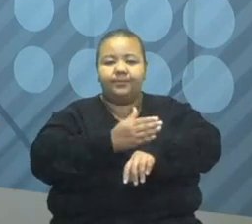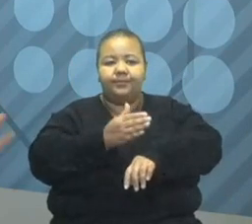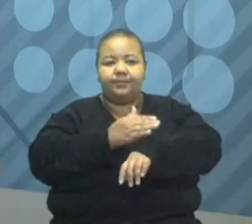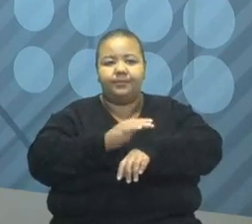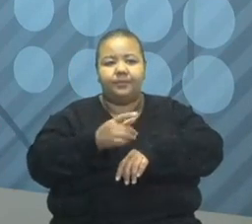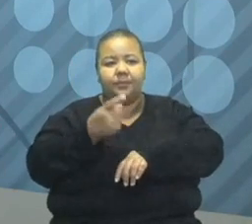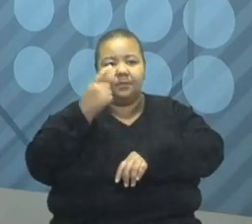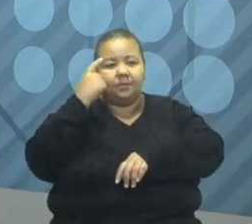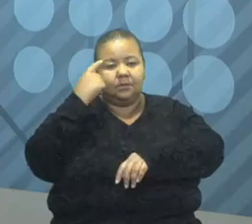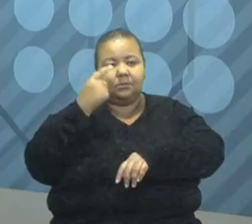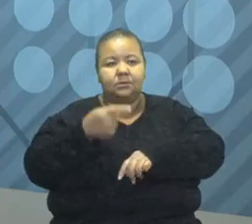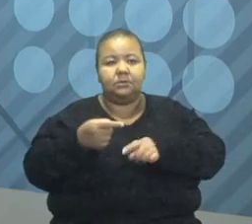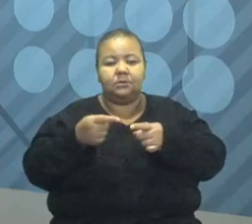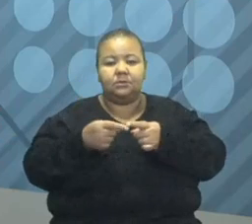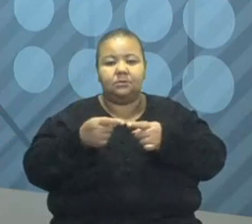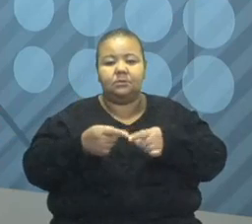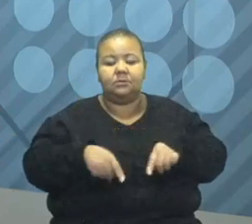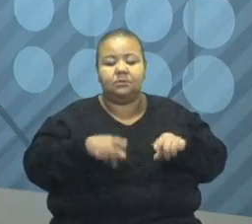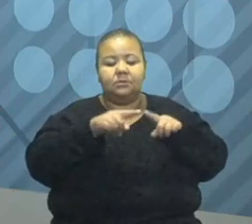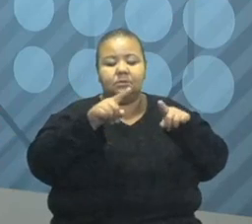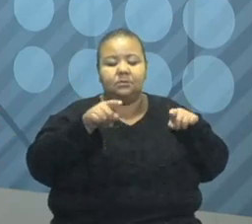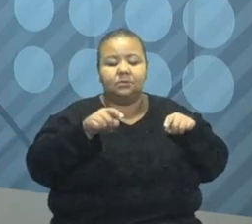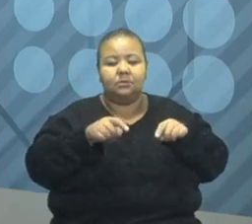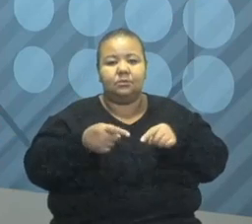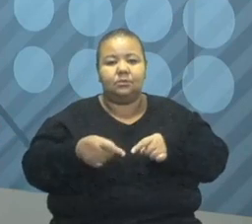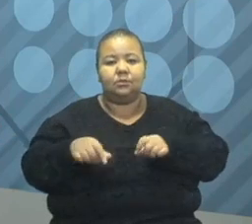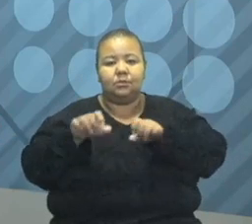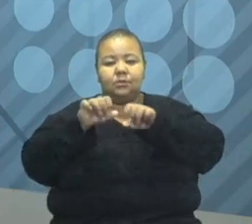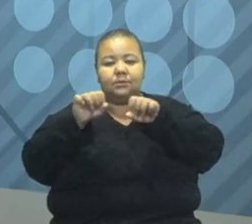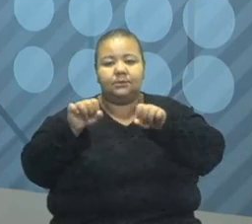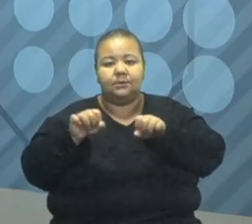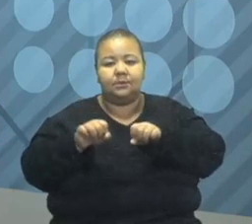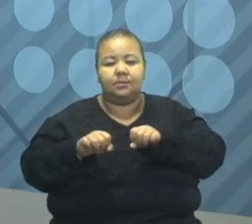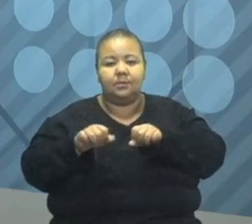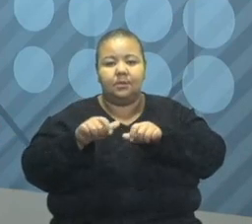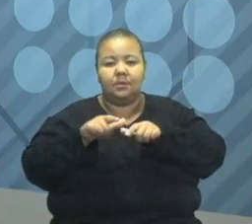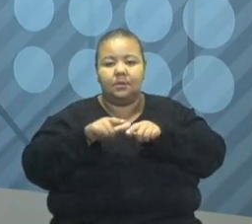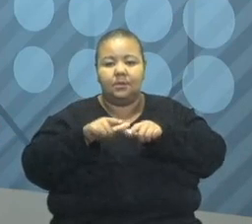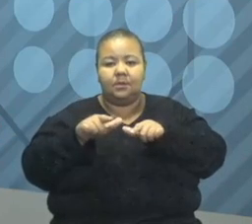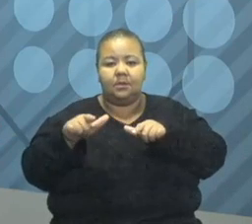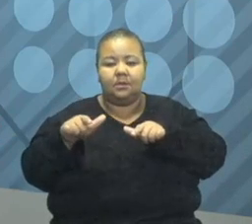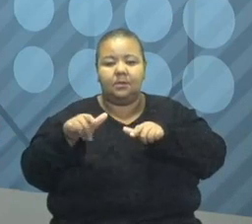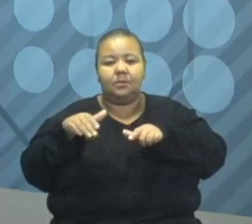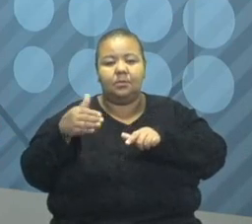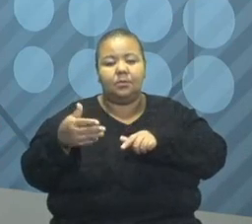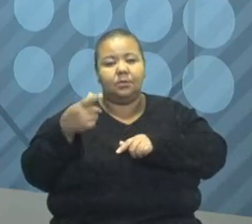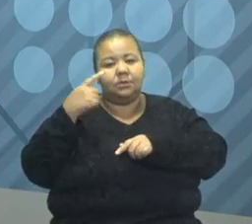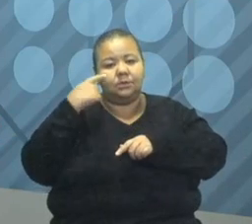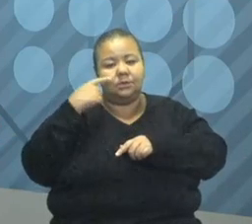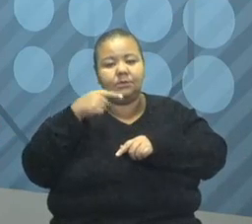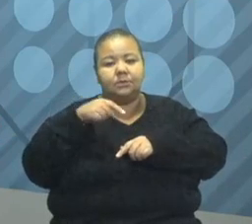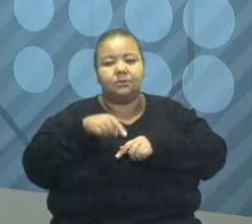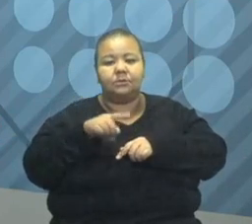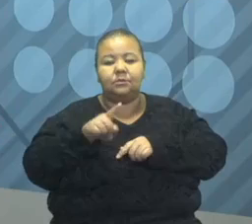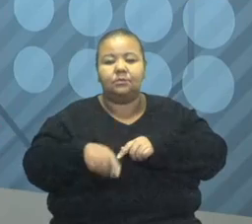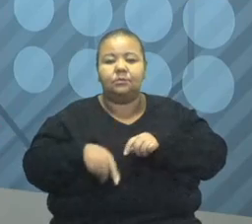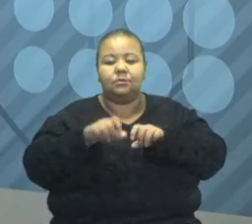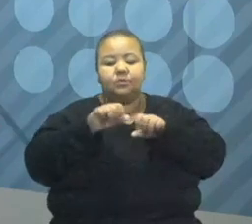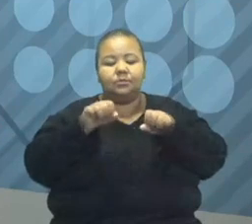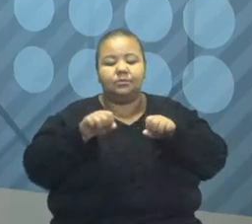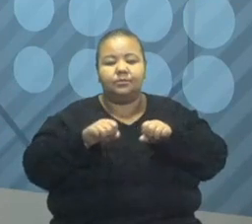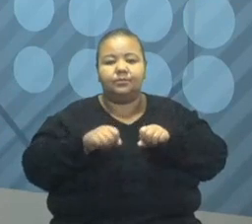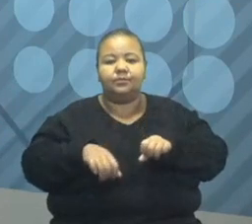pensamos na associação de matrizes com sistemas de equações lineares. Quando nós também pensamos em relação ao sistema de